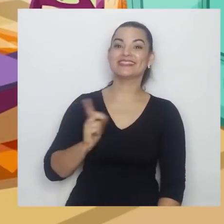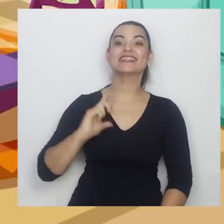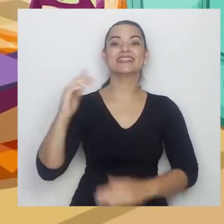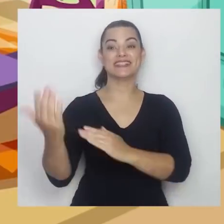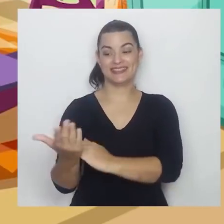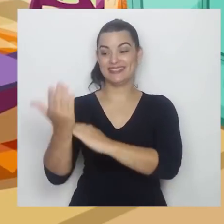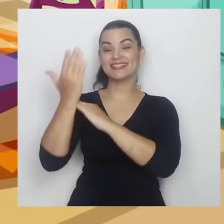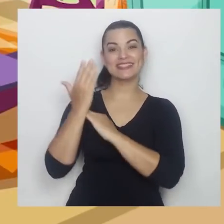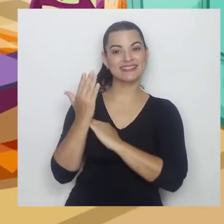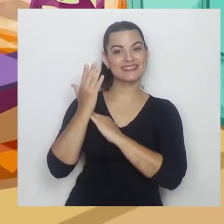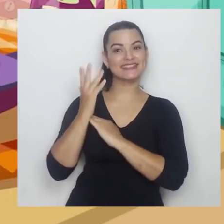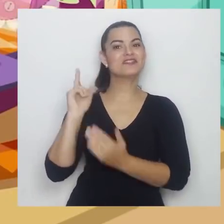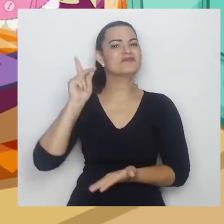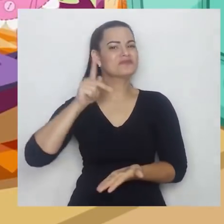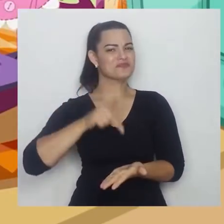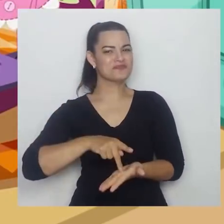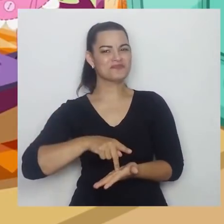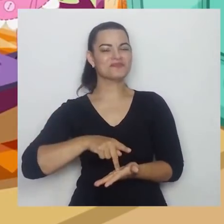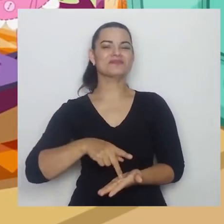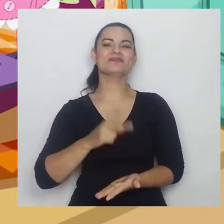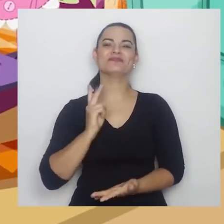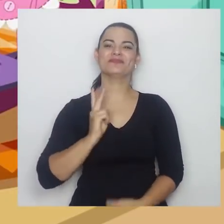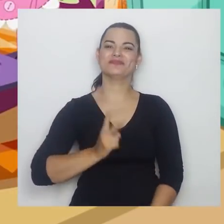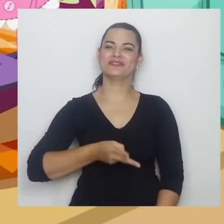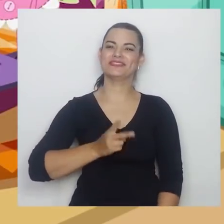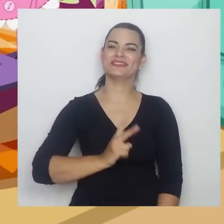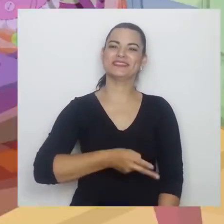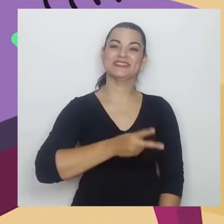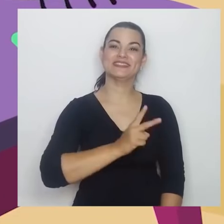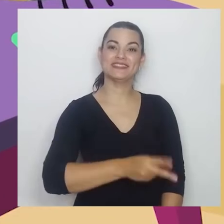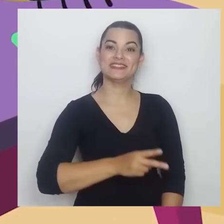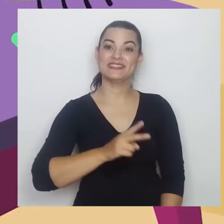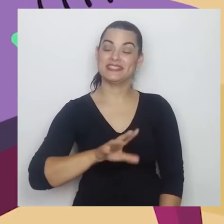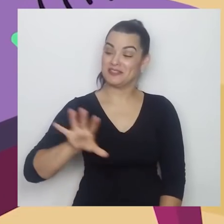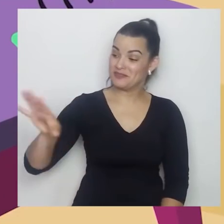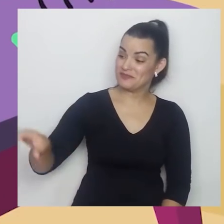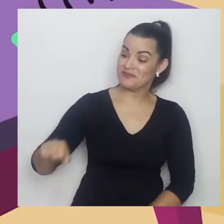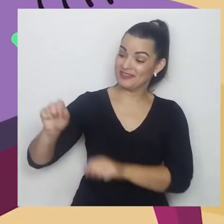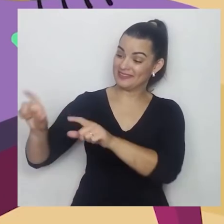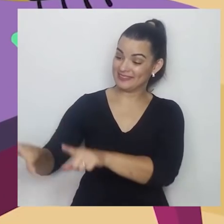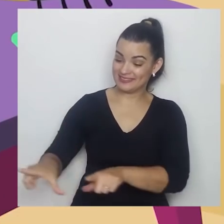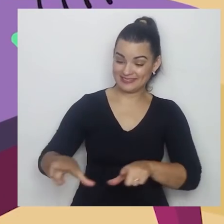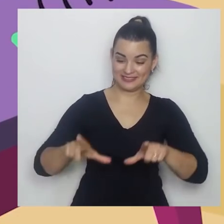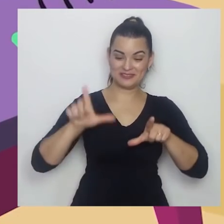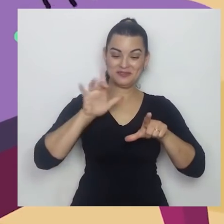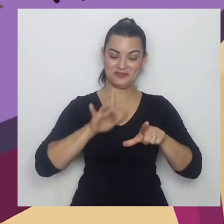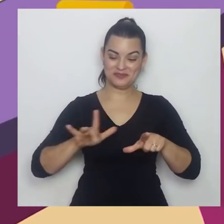amigos que me ajudam de montão. Eu desejo